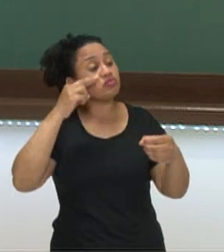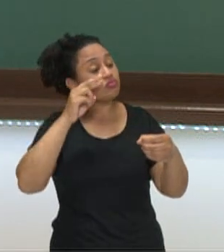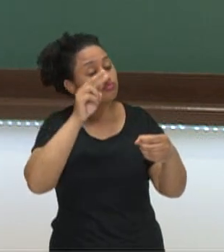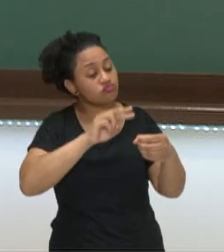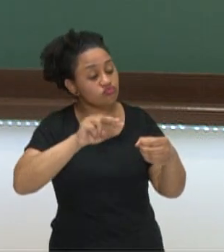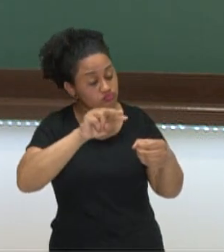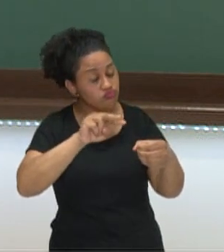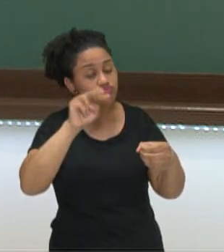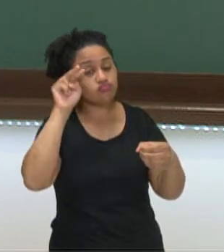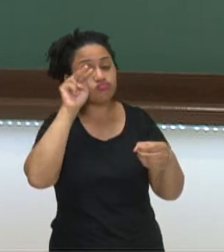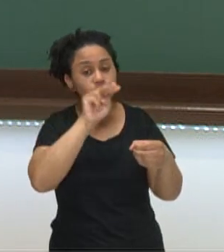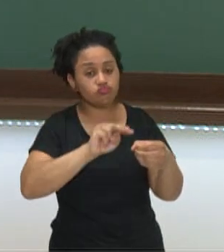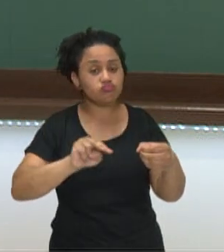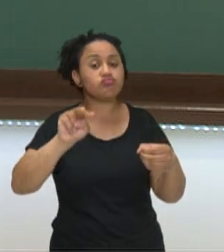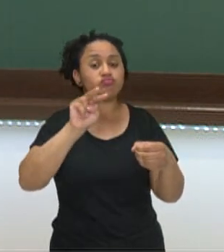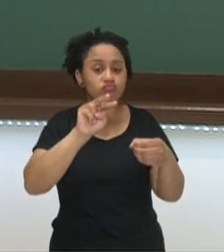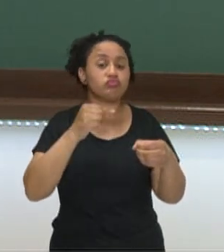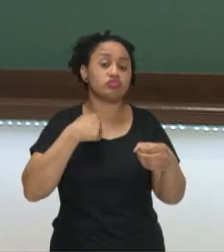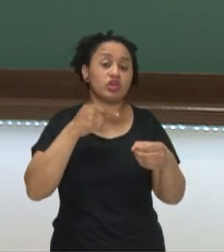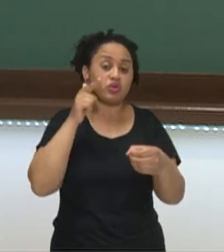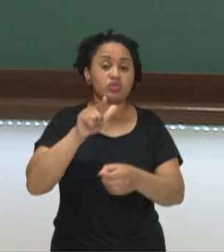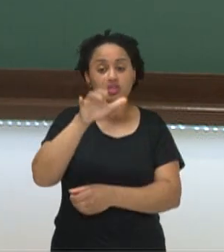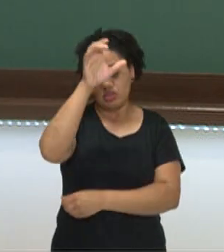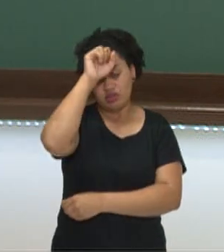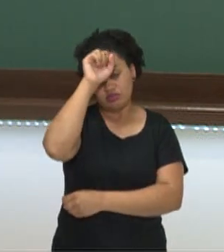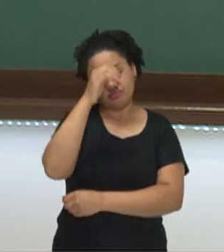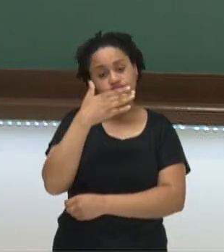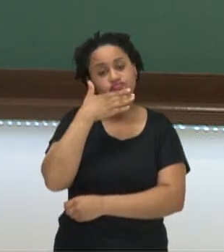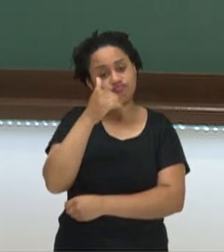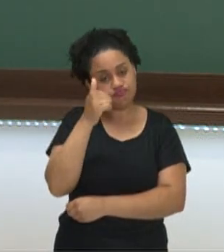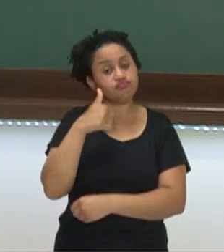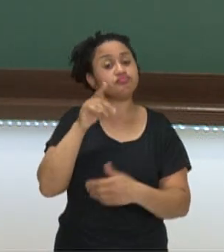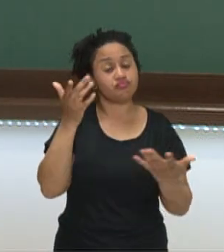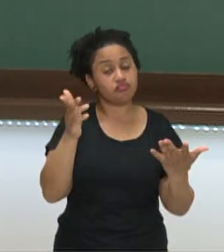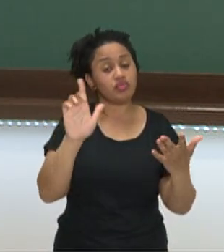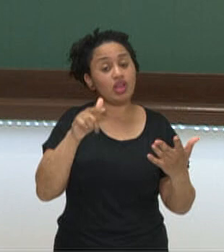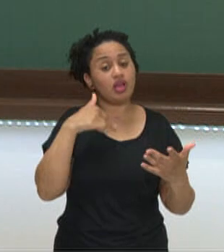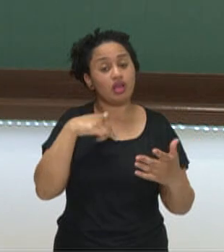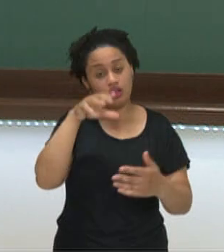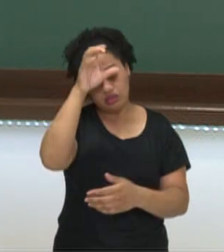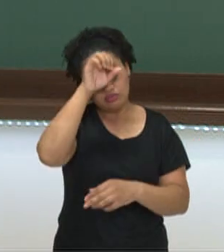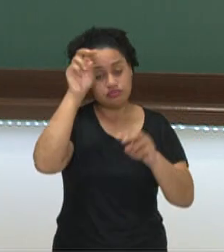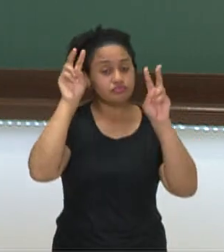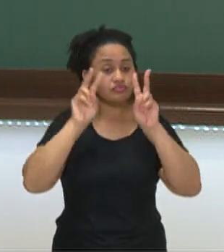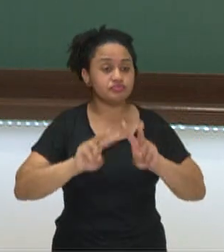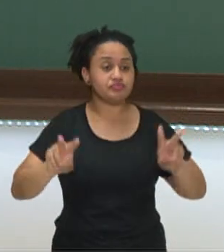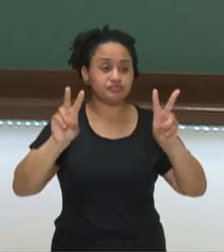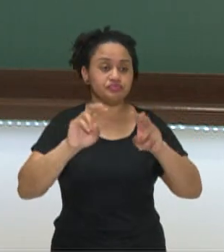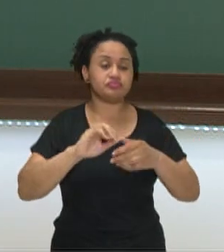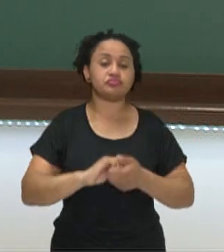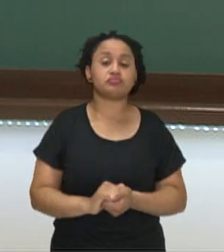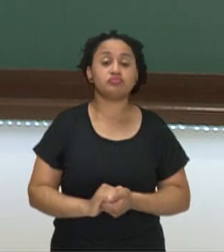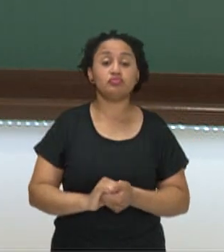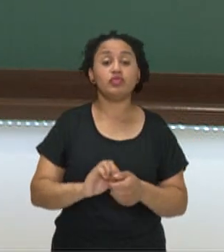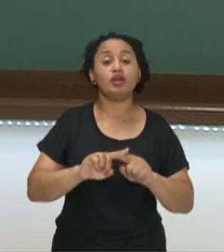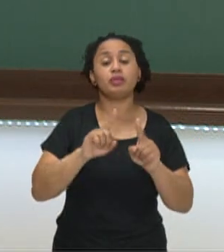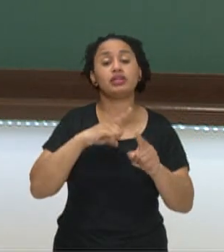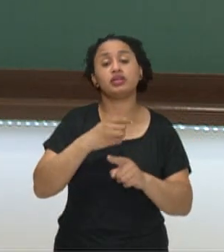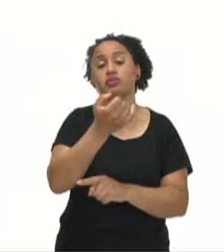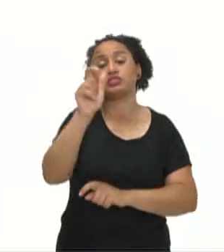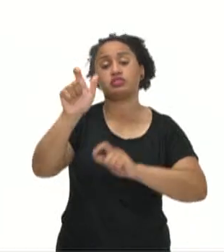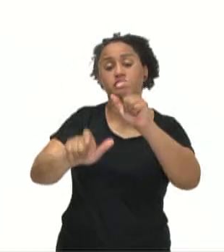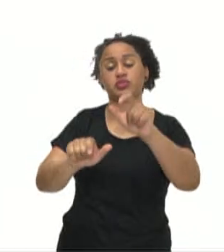está visualizando o conteúdo. Isso é aprendizagem visual. Porém, para algumas pessoas,